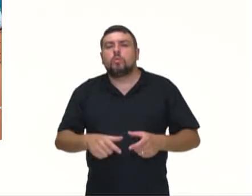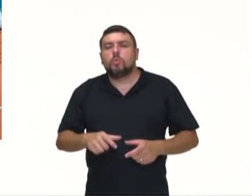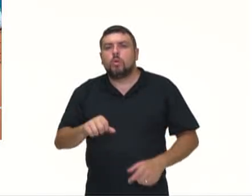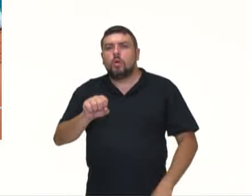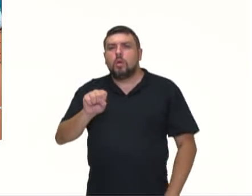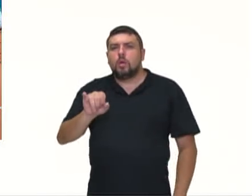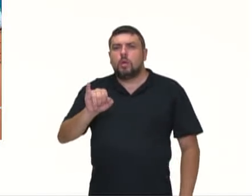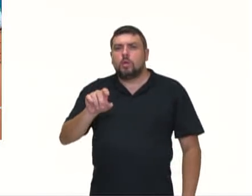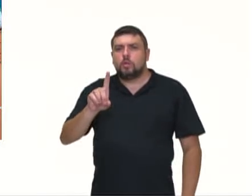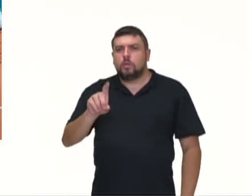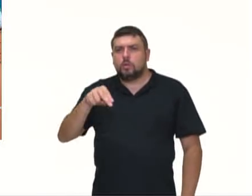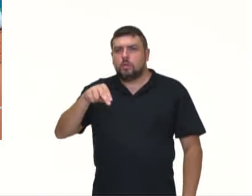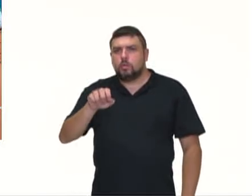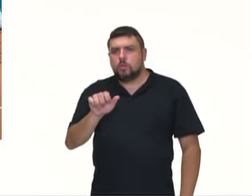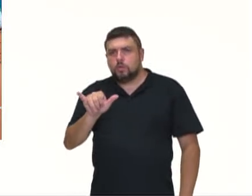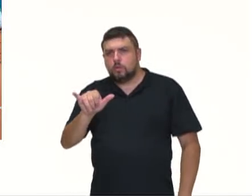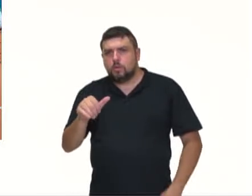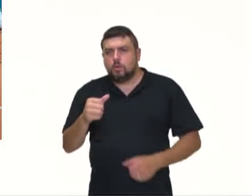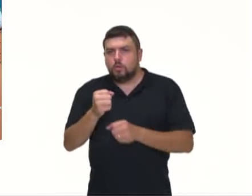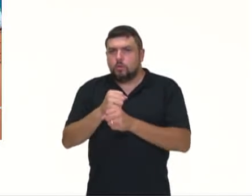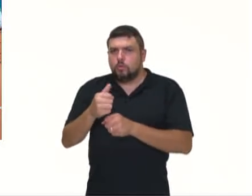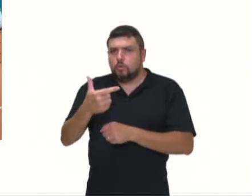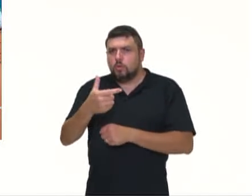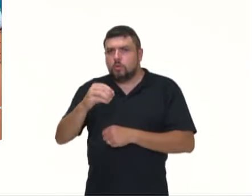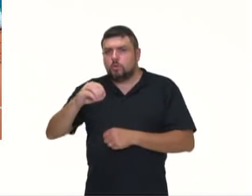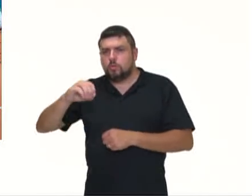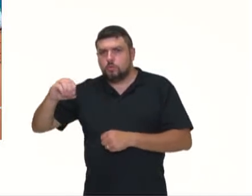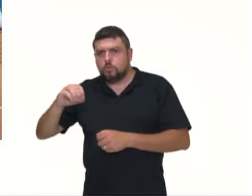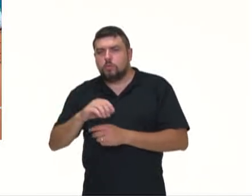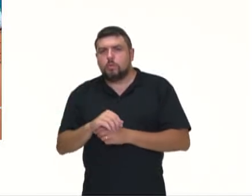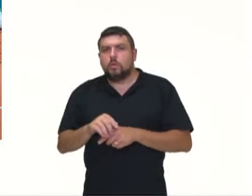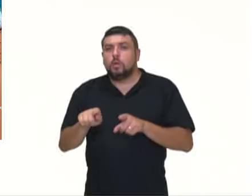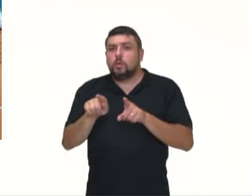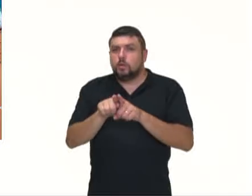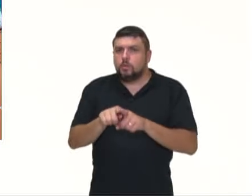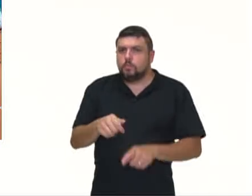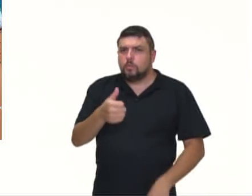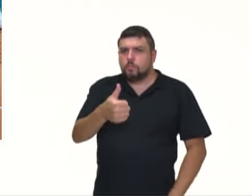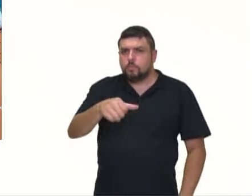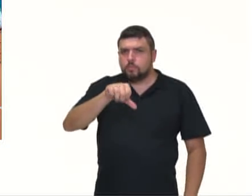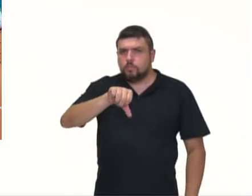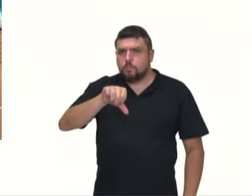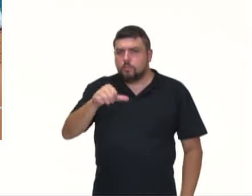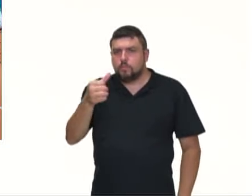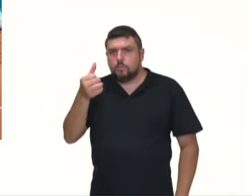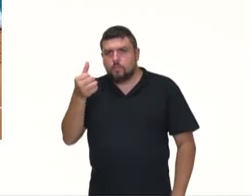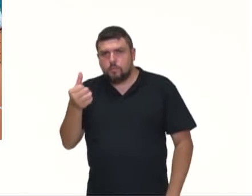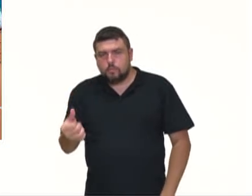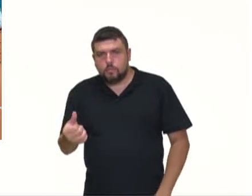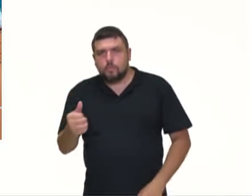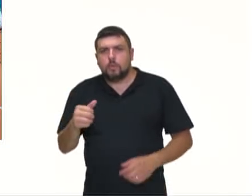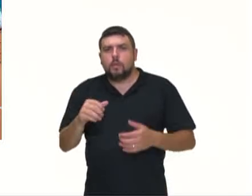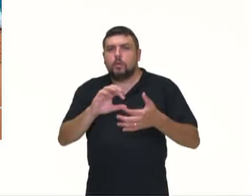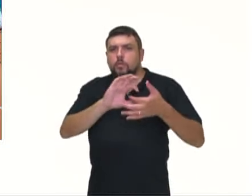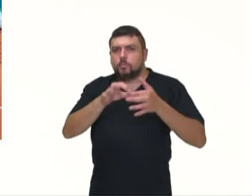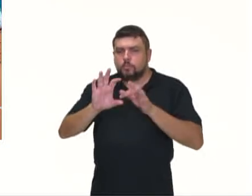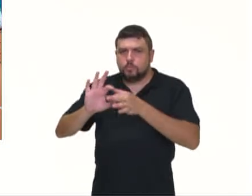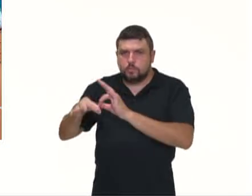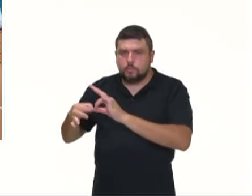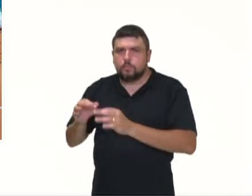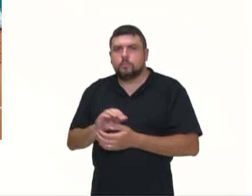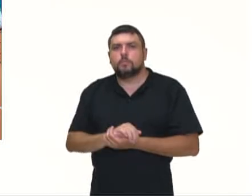e também em 1996 em Atlanta. E a conquista de ouro veio em Winnipeg nos